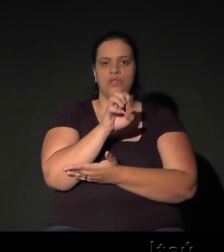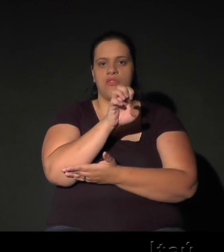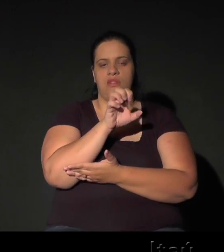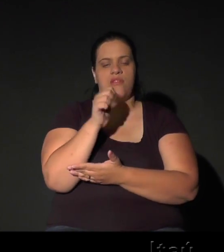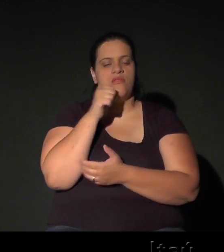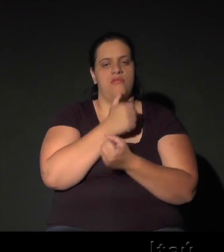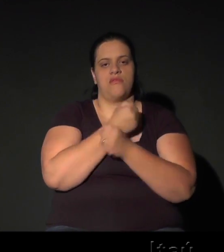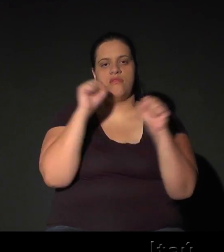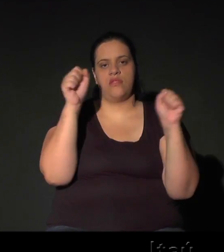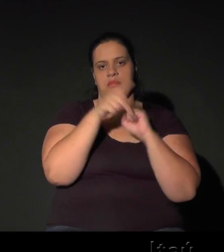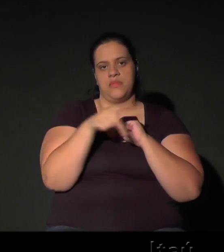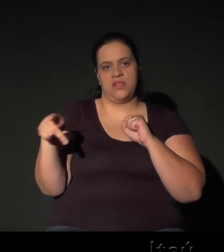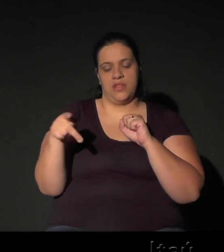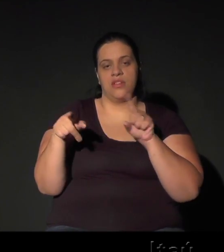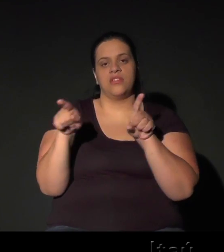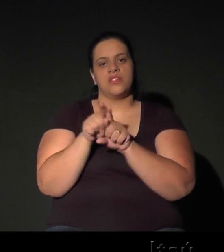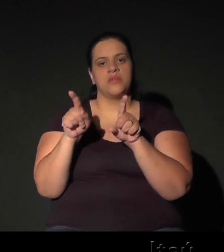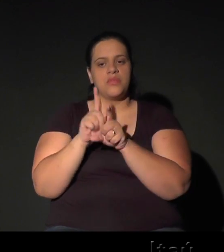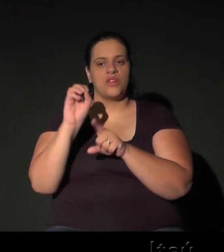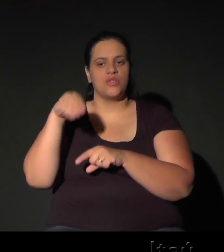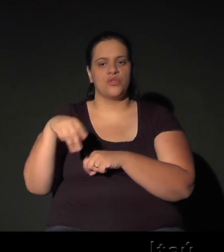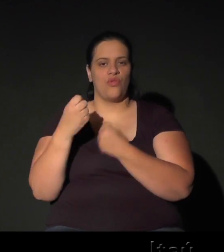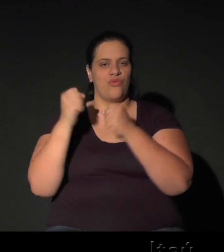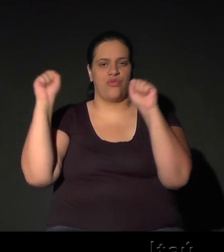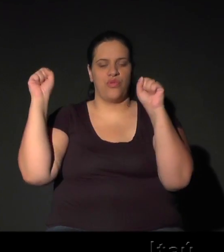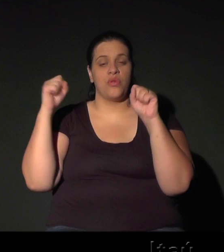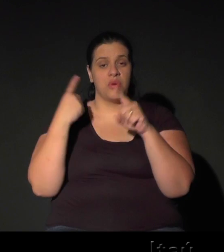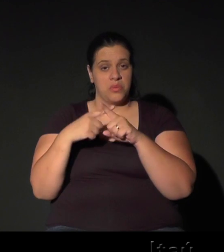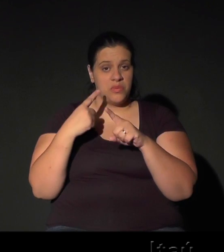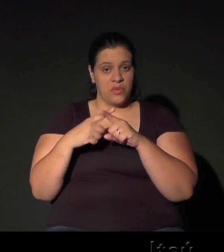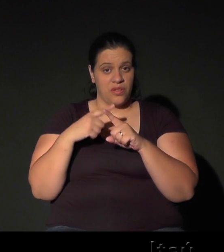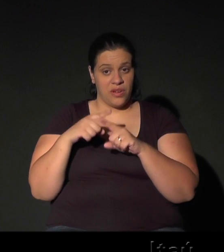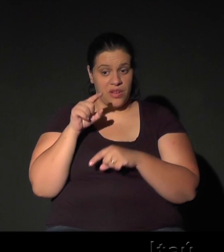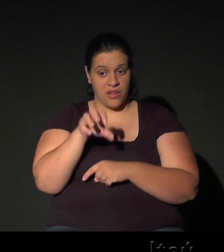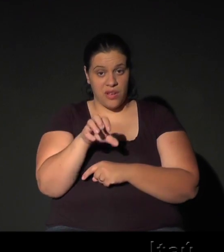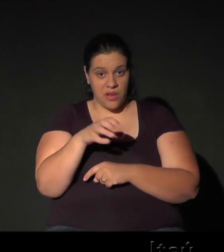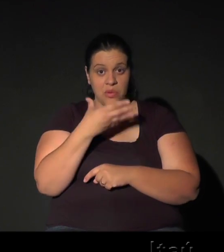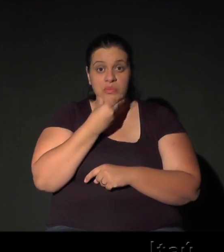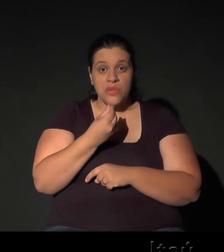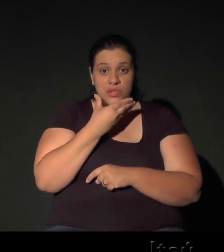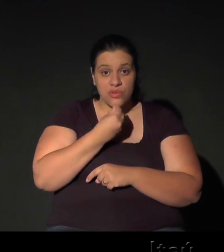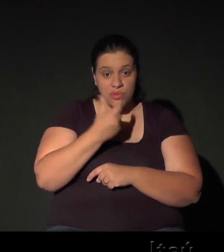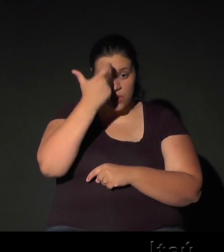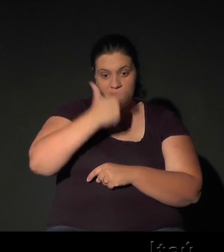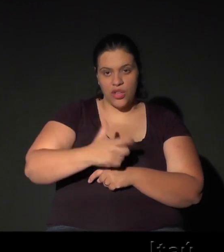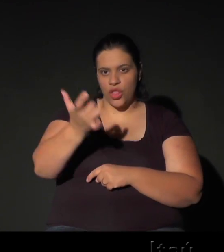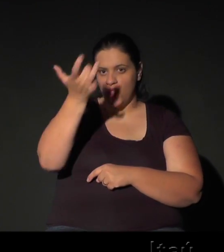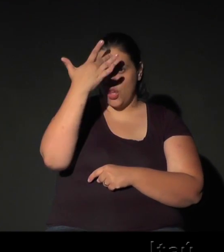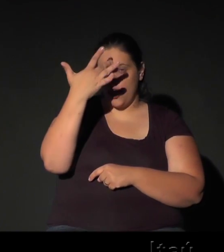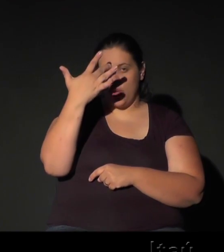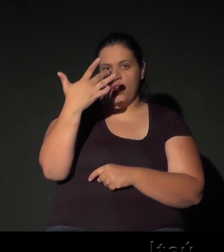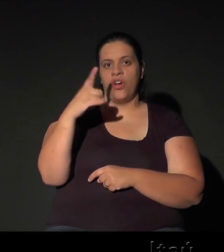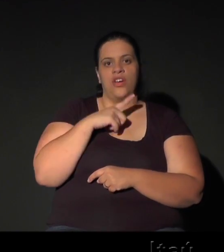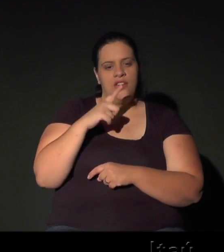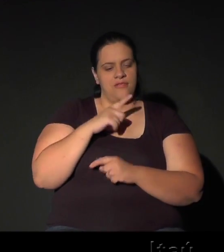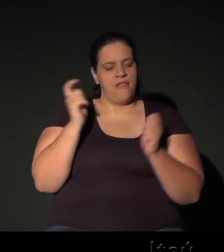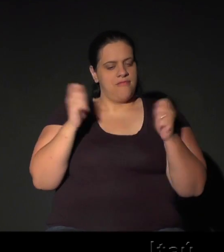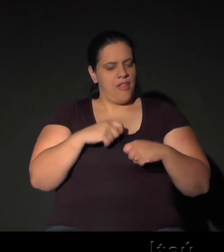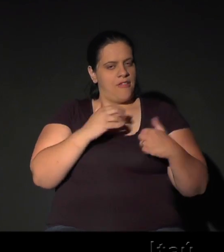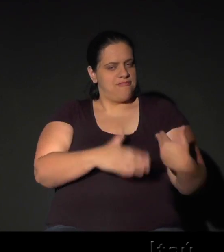presidenta e o dom da fúria né ou seja o se é masculino é um dom é algo é o